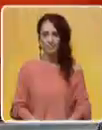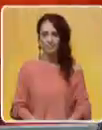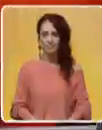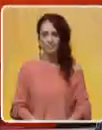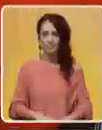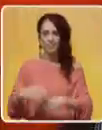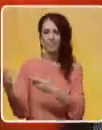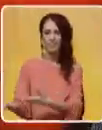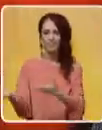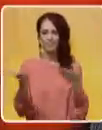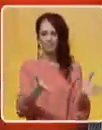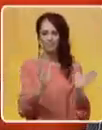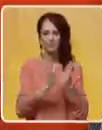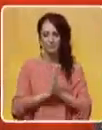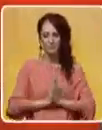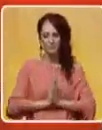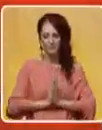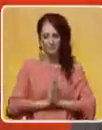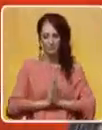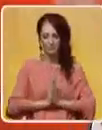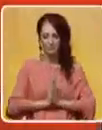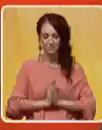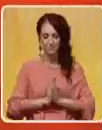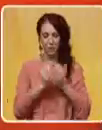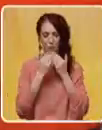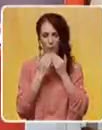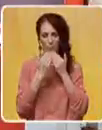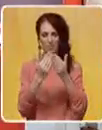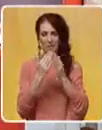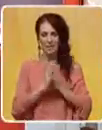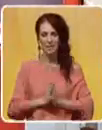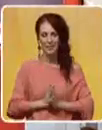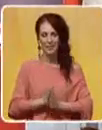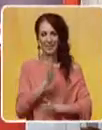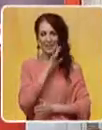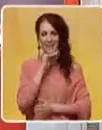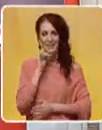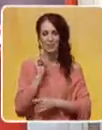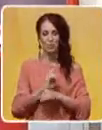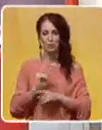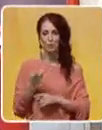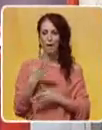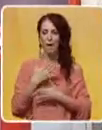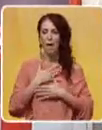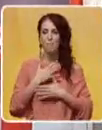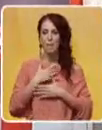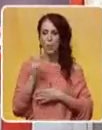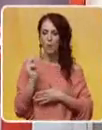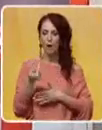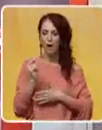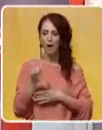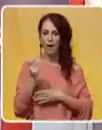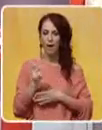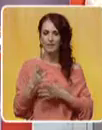bem-vindo Eládio Obrigado Cristina Obrigado Manel é muito curioso porque nós somos amigos Há muitos anosis